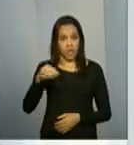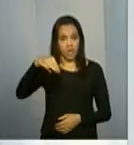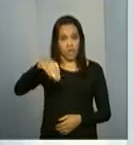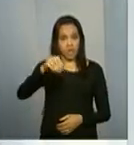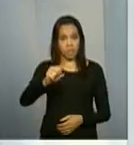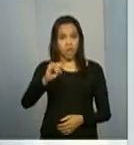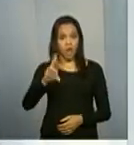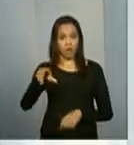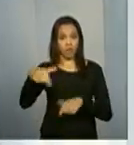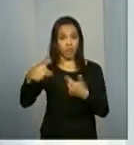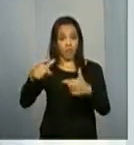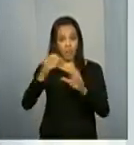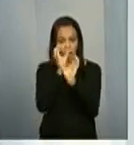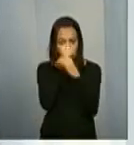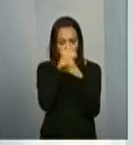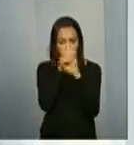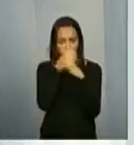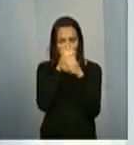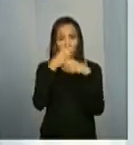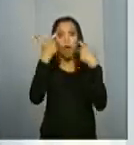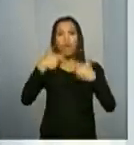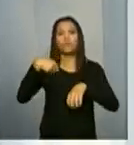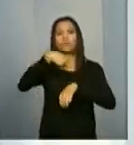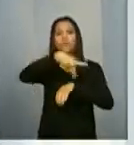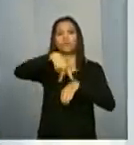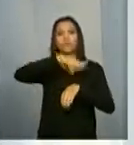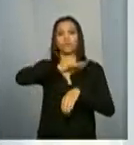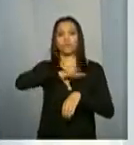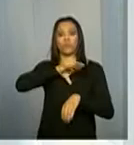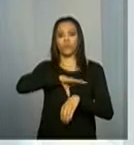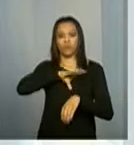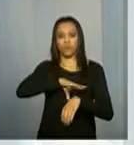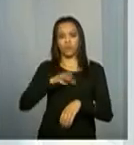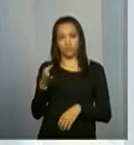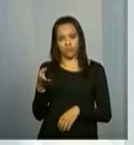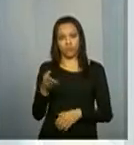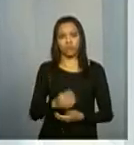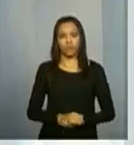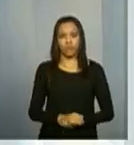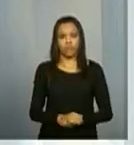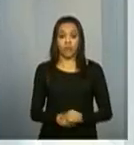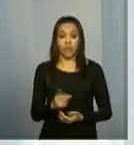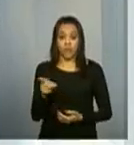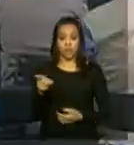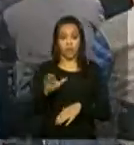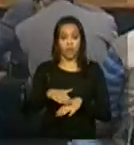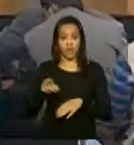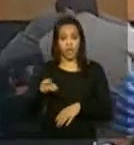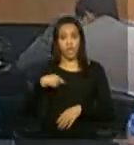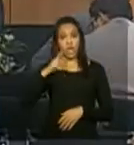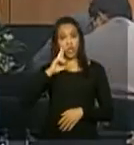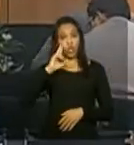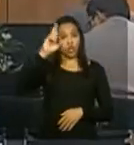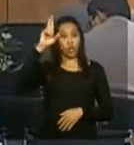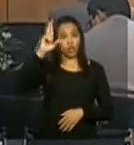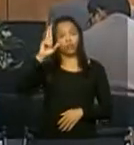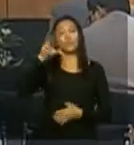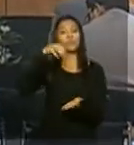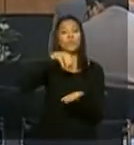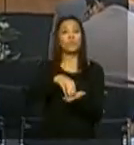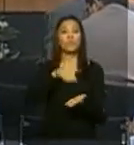do laboratório português também é apresentada de tomar tomar ele é diretor do instituto